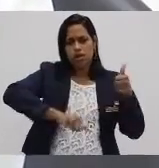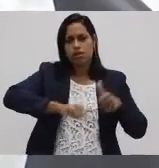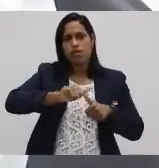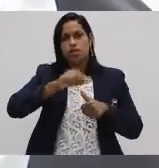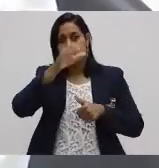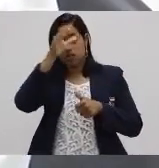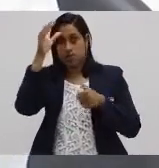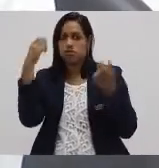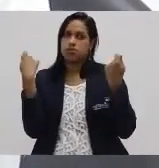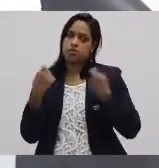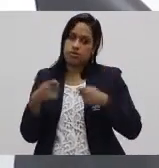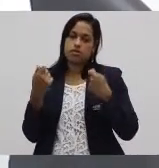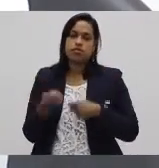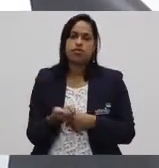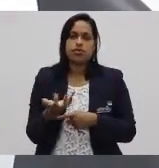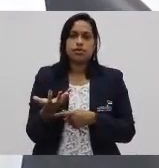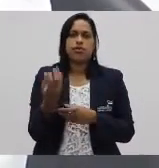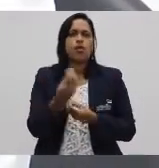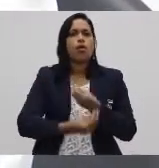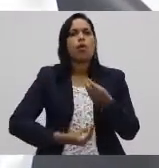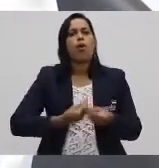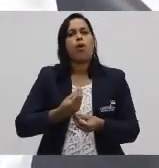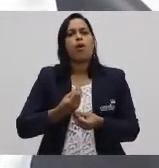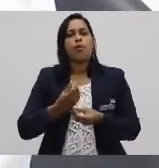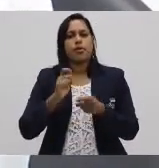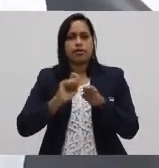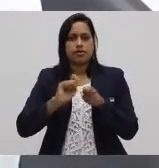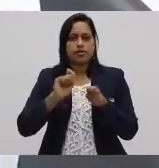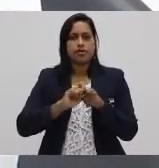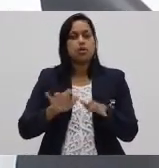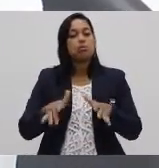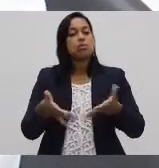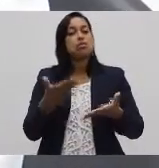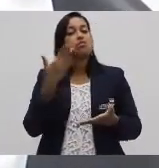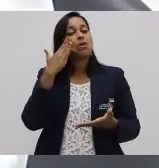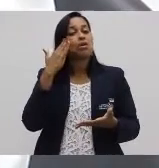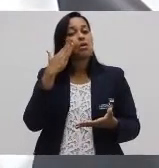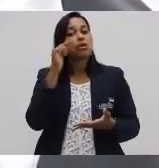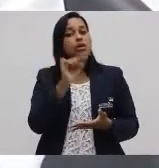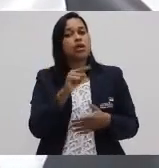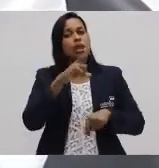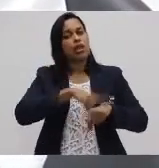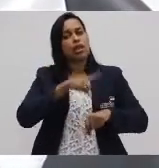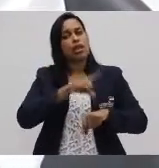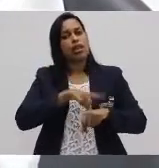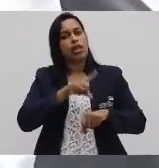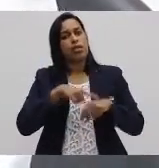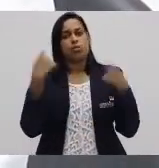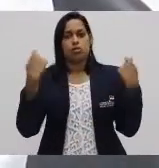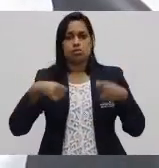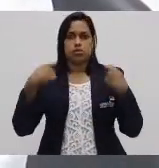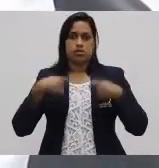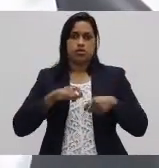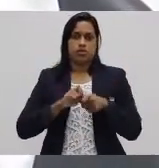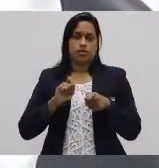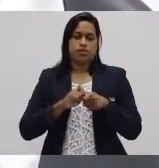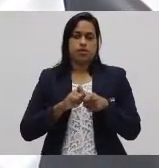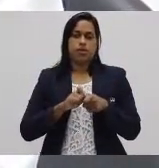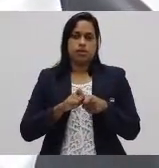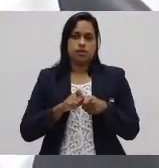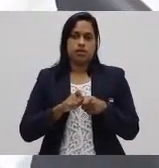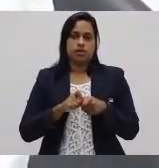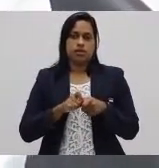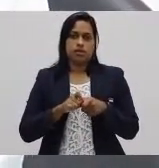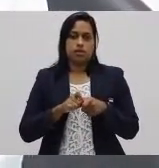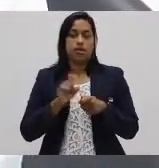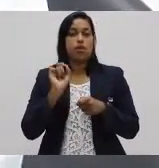receber esses produtos. Mas como é que a produção vai executá-lo? Quem vai entender em que tempo que a produção pode executar esses pedidos?